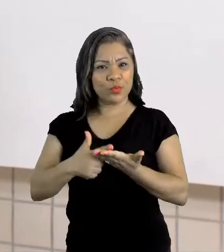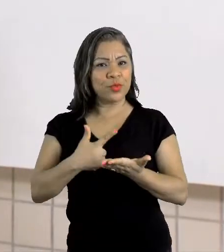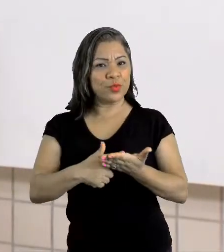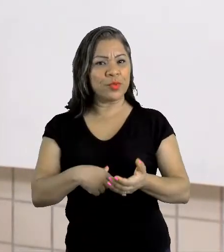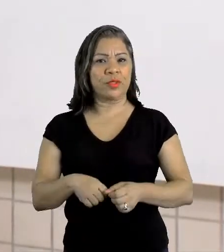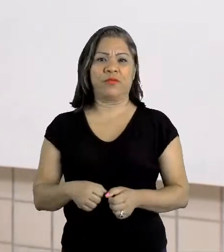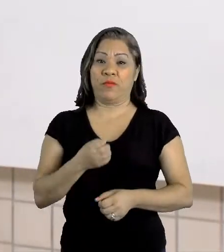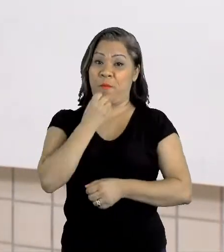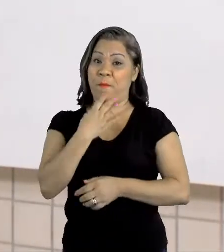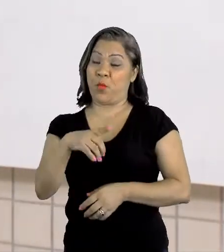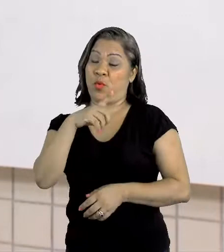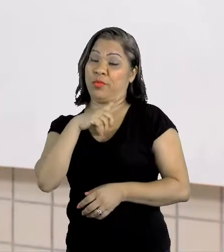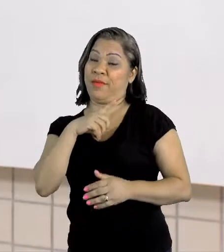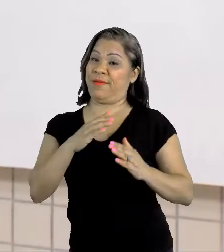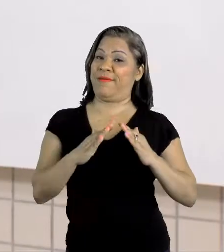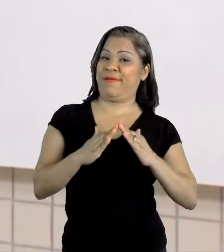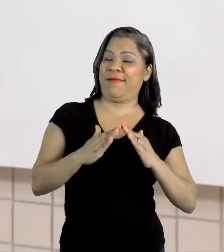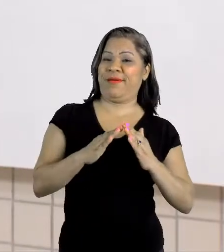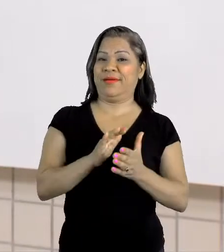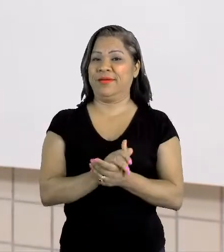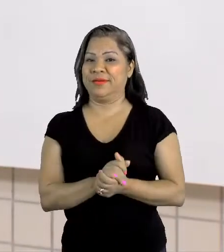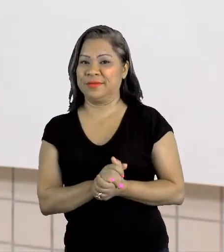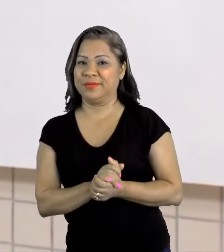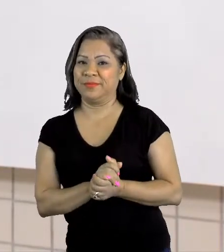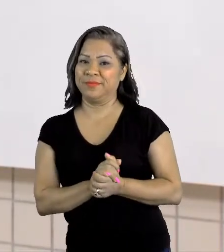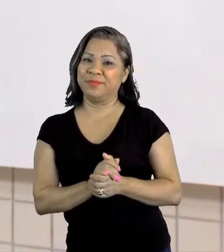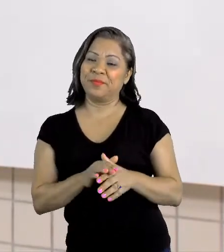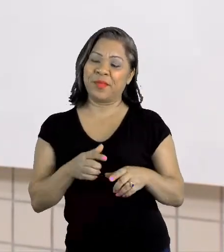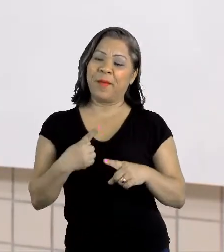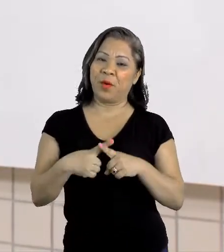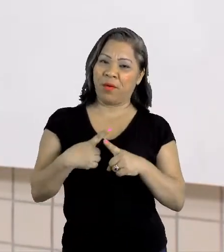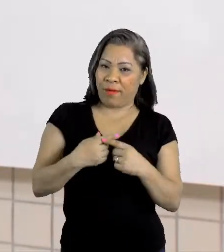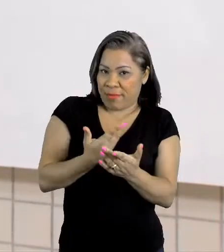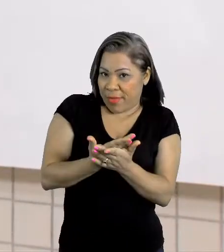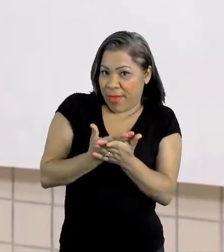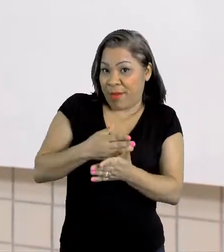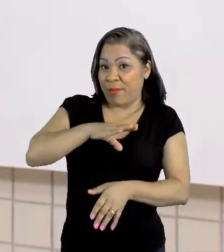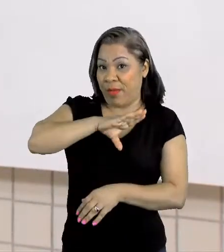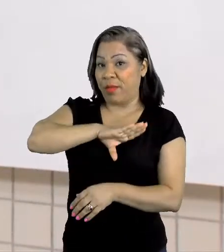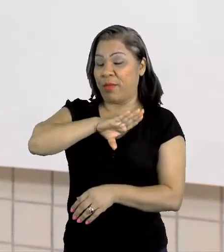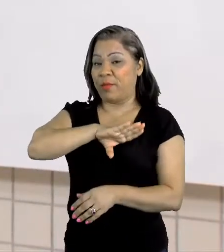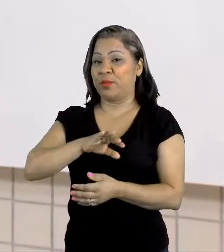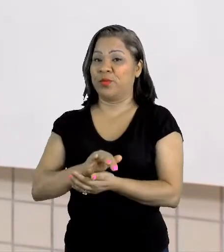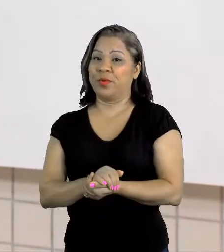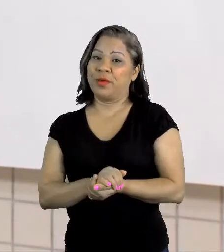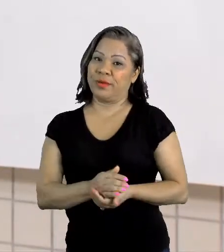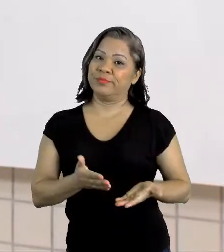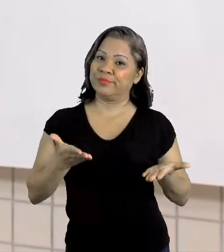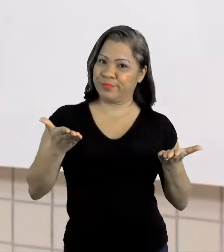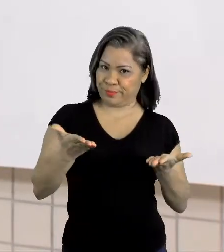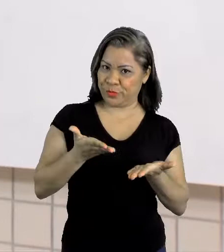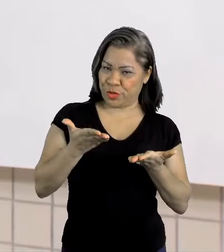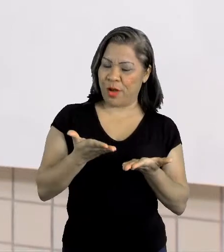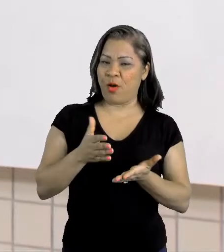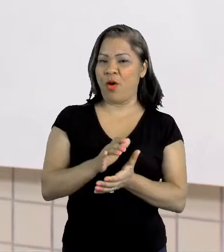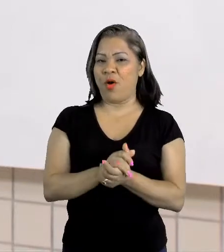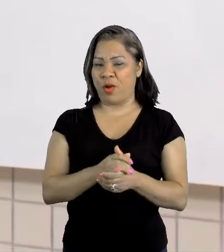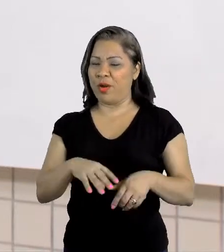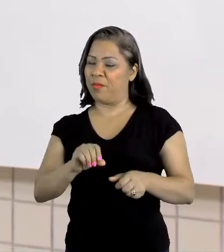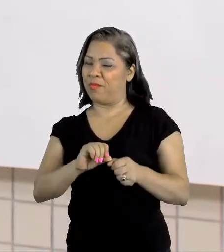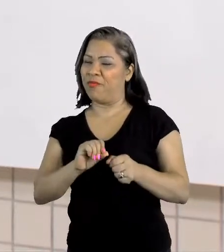tá certo? Ainda mais agora nessas nossas aulas de língua portuguesa, desse bloco que nós estamos